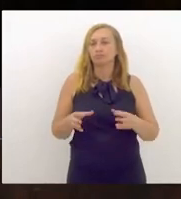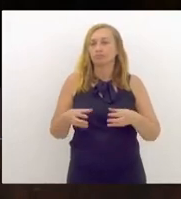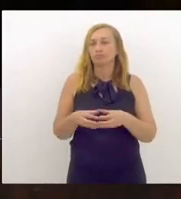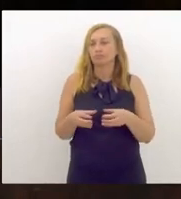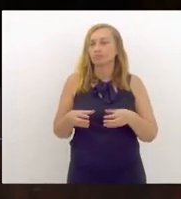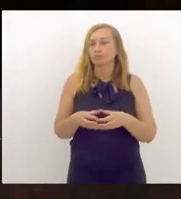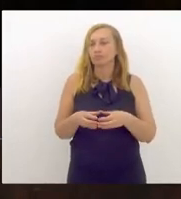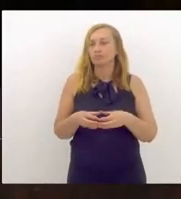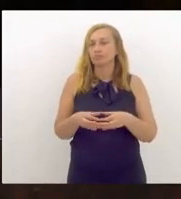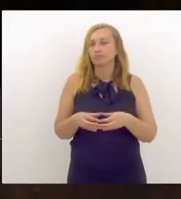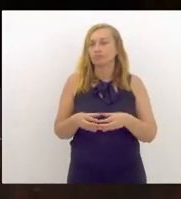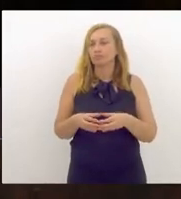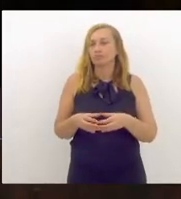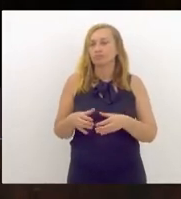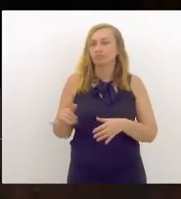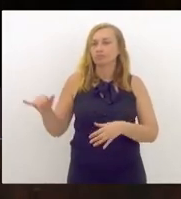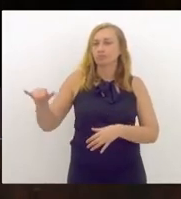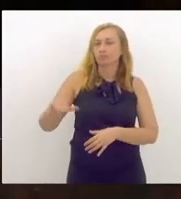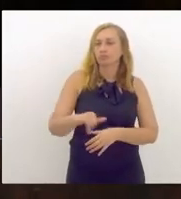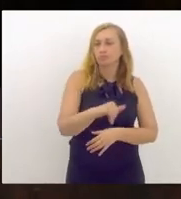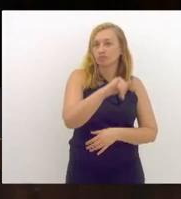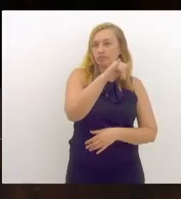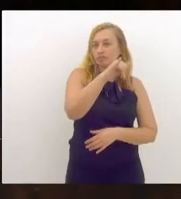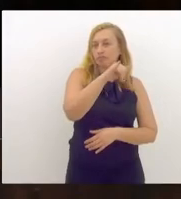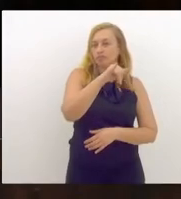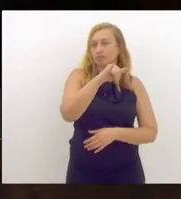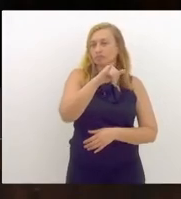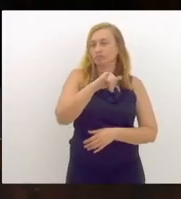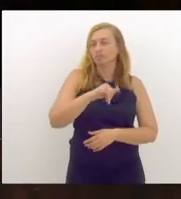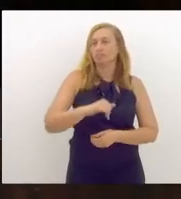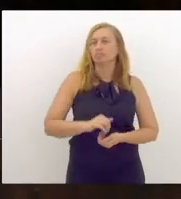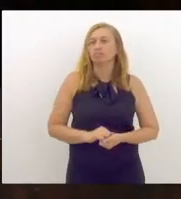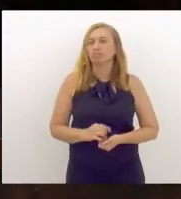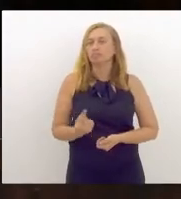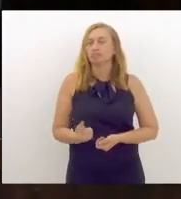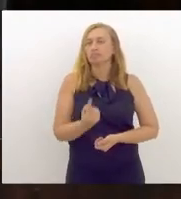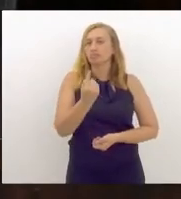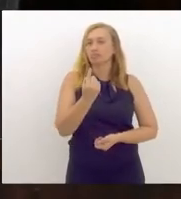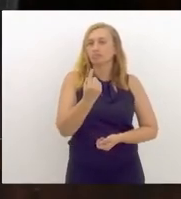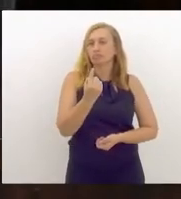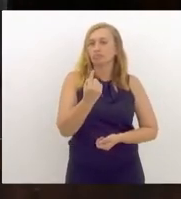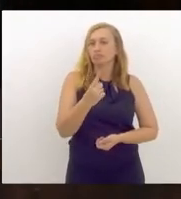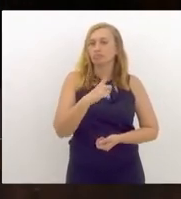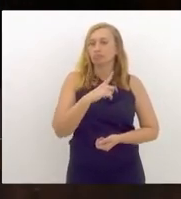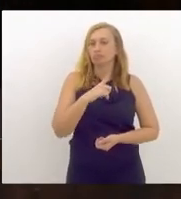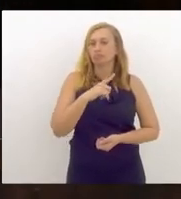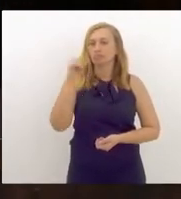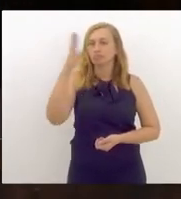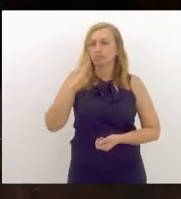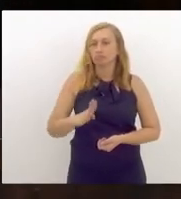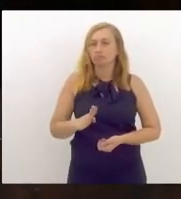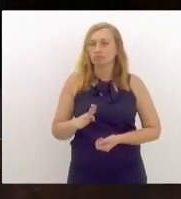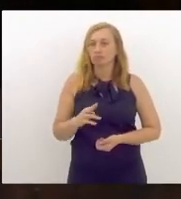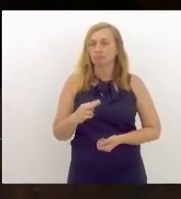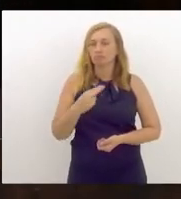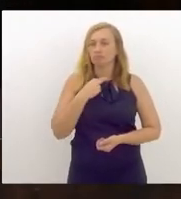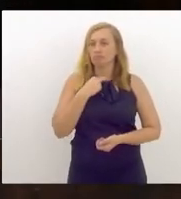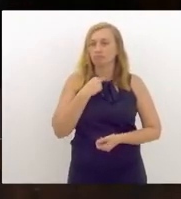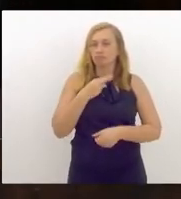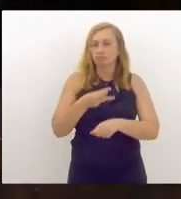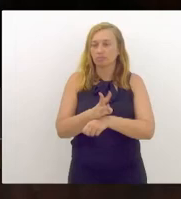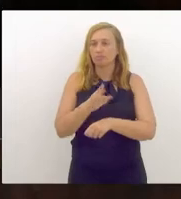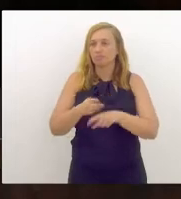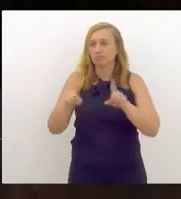de aeronautas de tripulação de avião que a única exceção que tem no Brasil Ainda não pode terceirizar